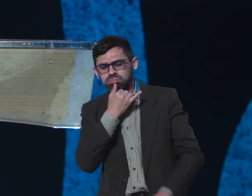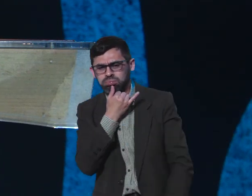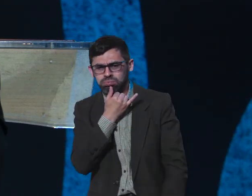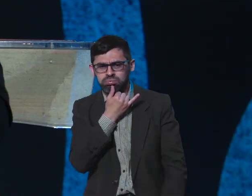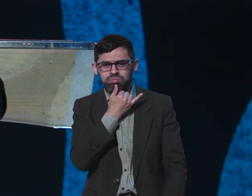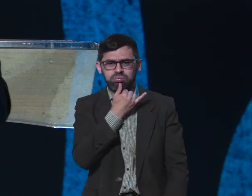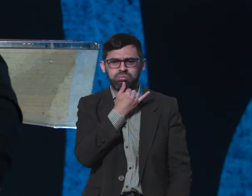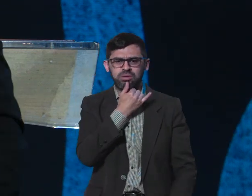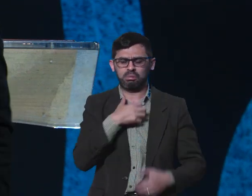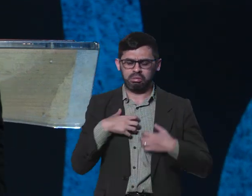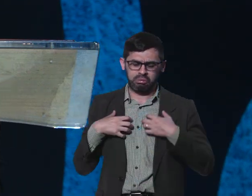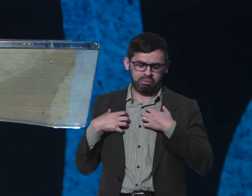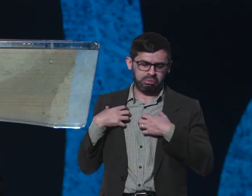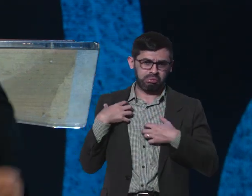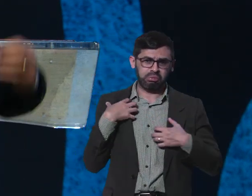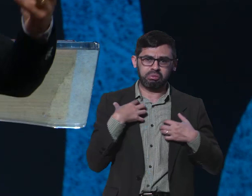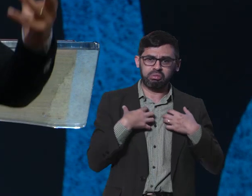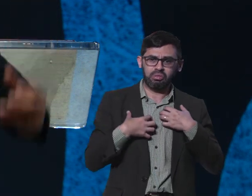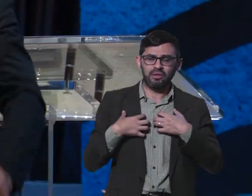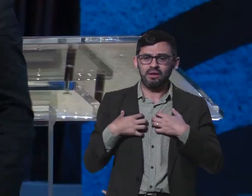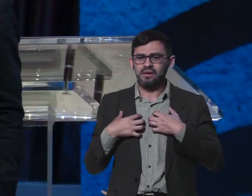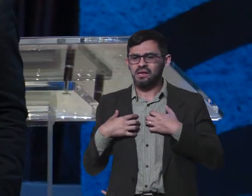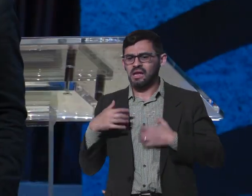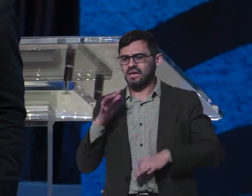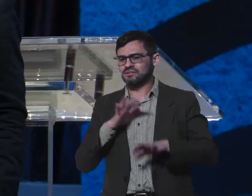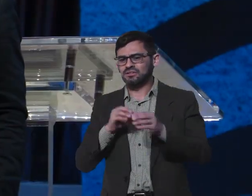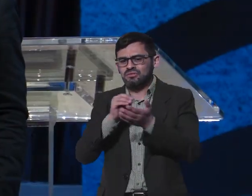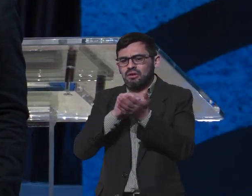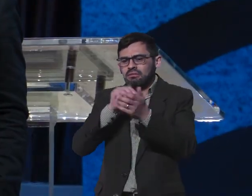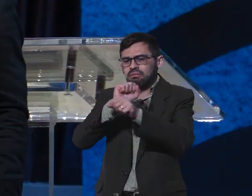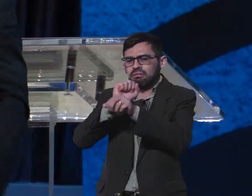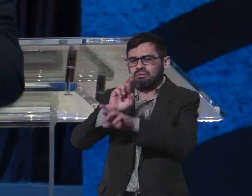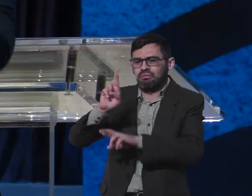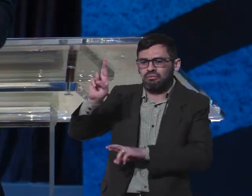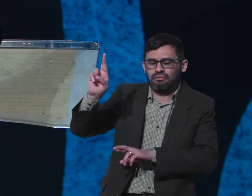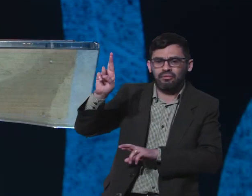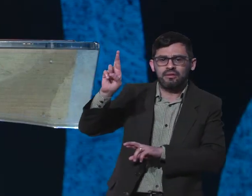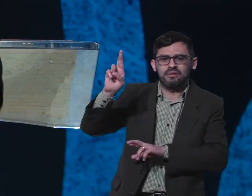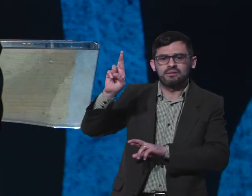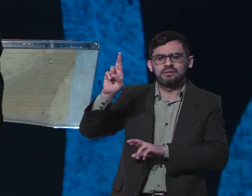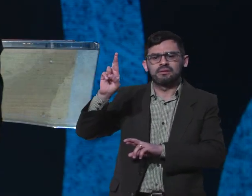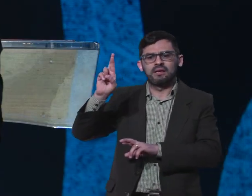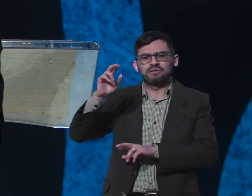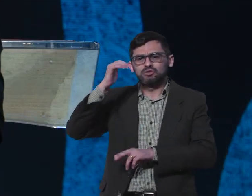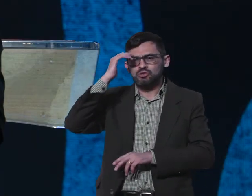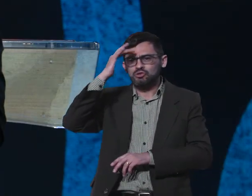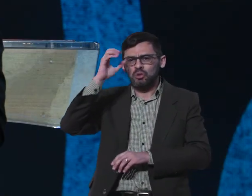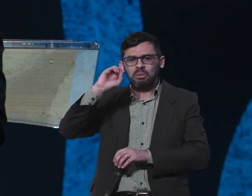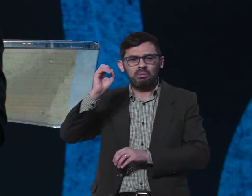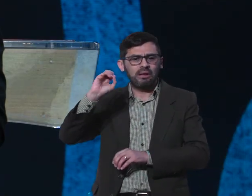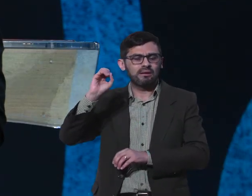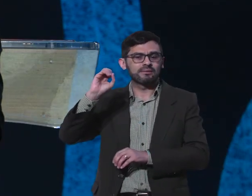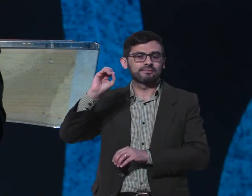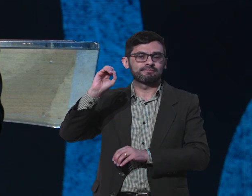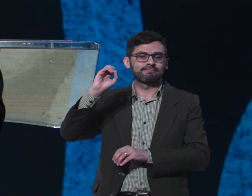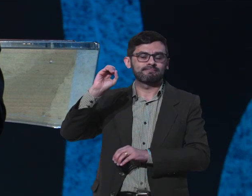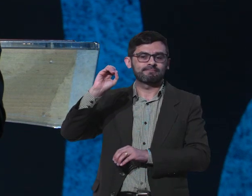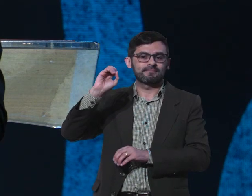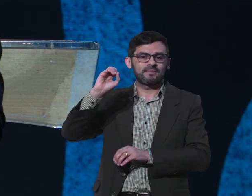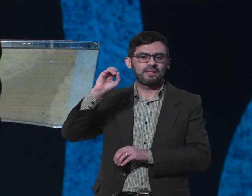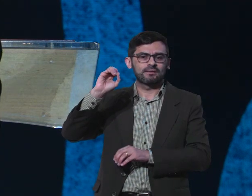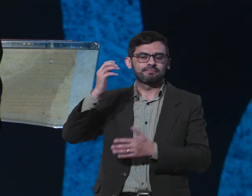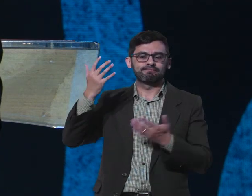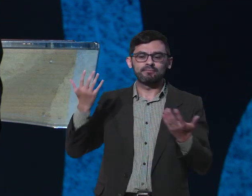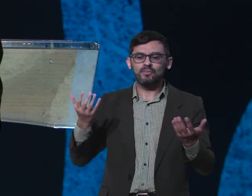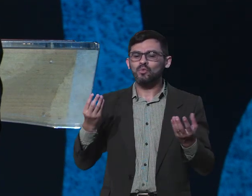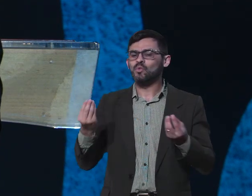triste, está angustiado, está sem esperança, está sem sonhos? Será que valeu a